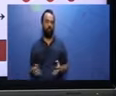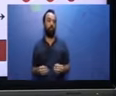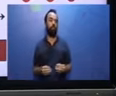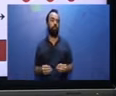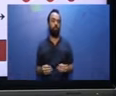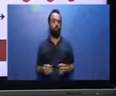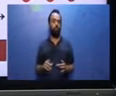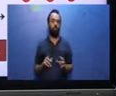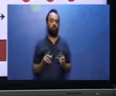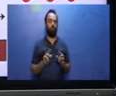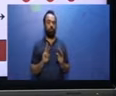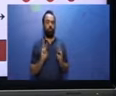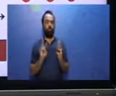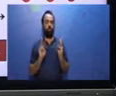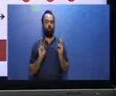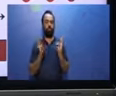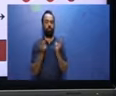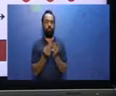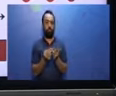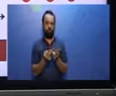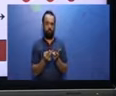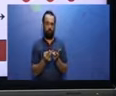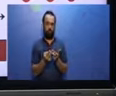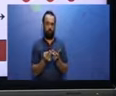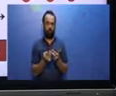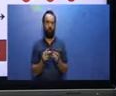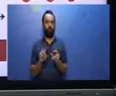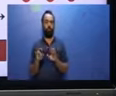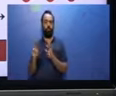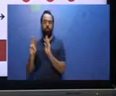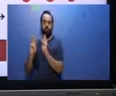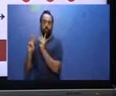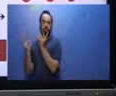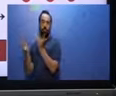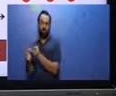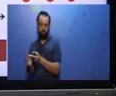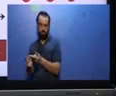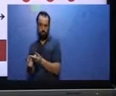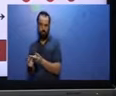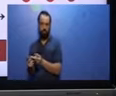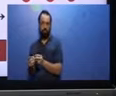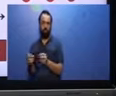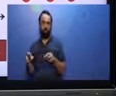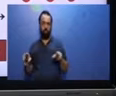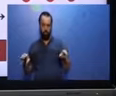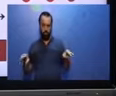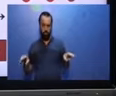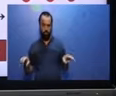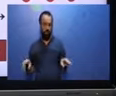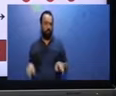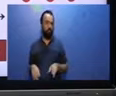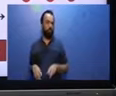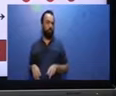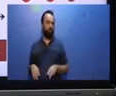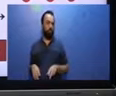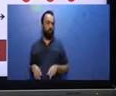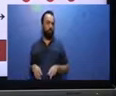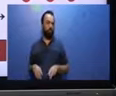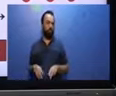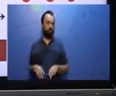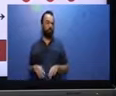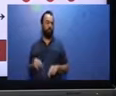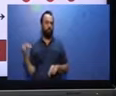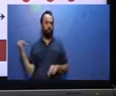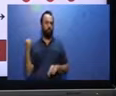ea massa dos reagentes é igual a massa dos produtos ou dessa informação de origem a química